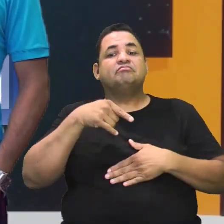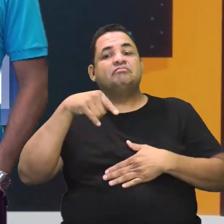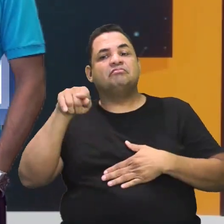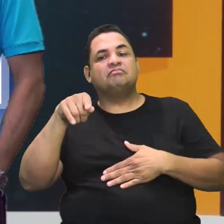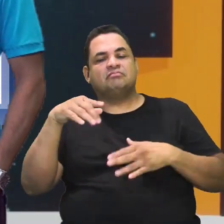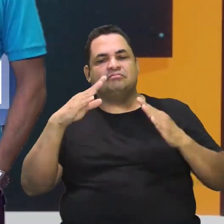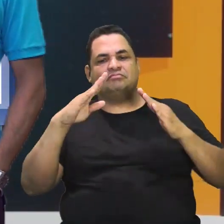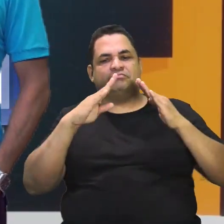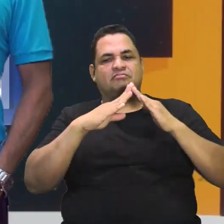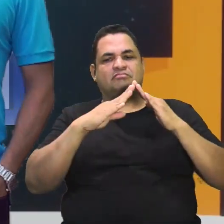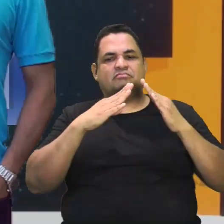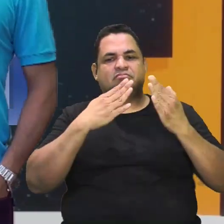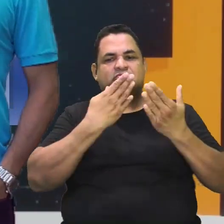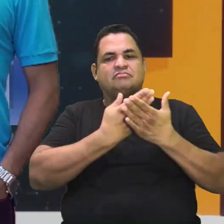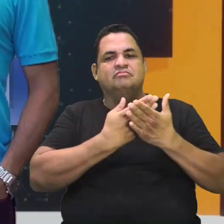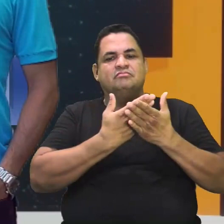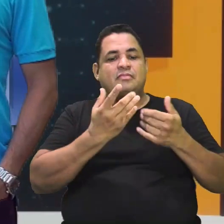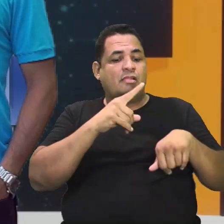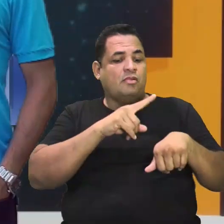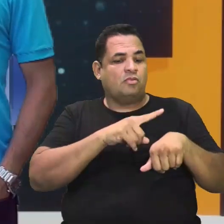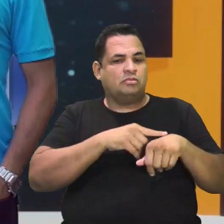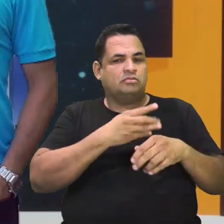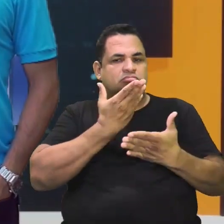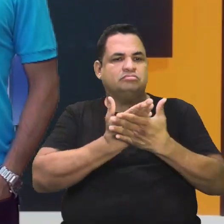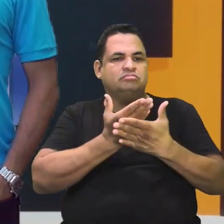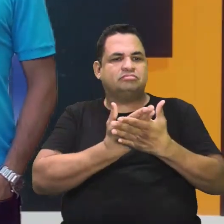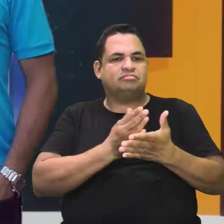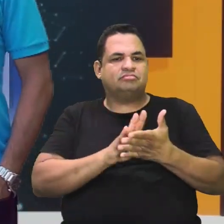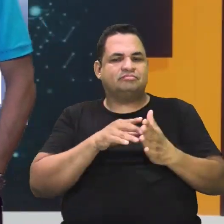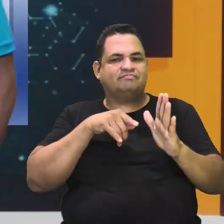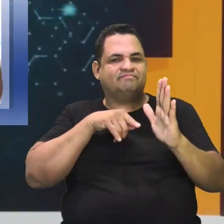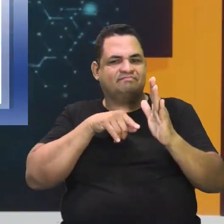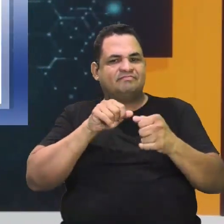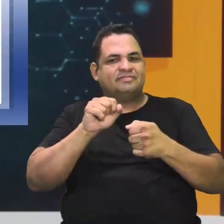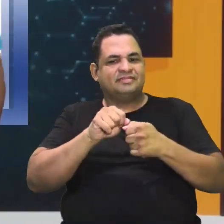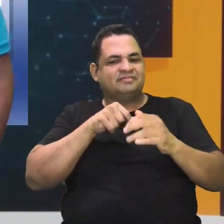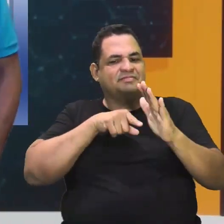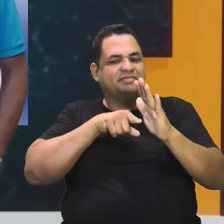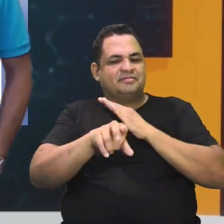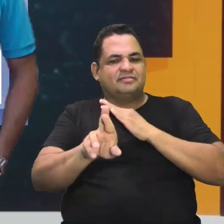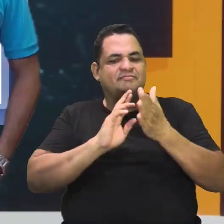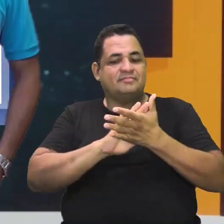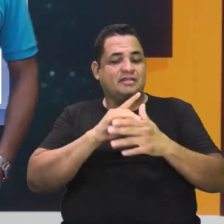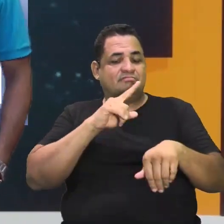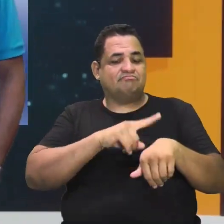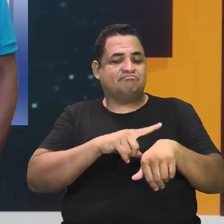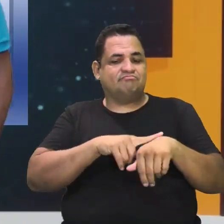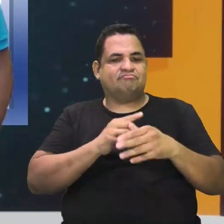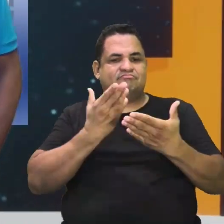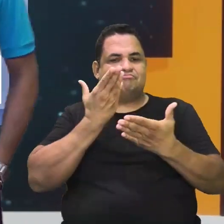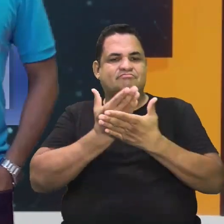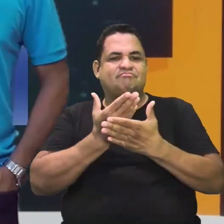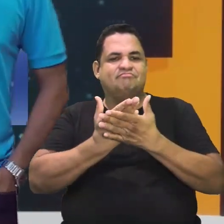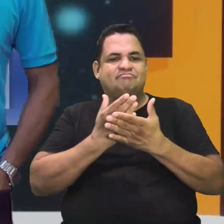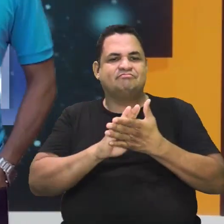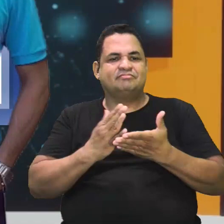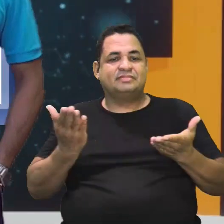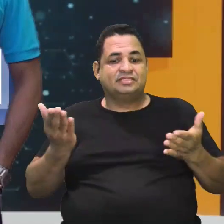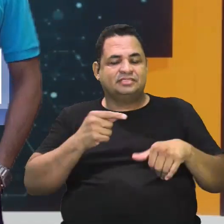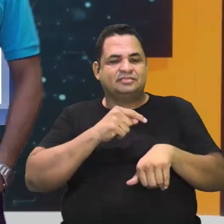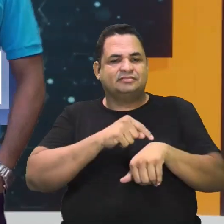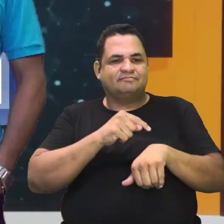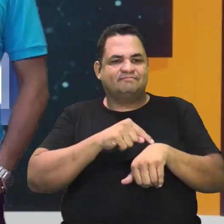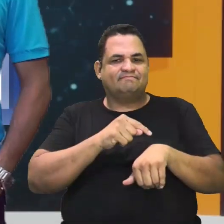aula e fazer um quiz na hora ali com eles. Pega, né? isso mesmo. Gostei. Tudo que puder ser ao vivo e a cores